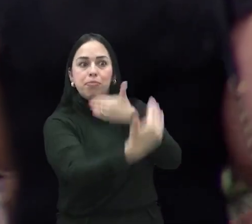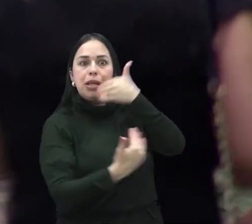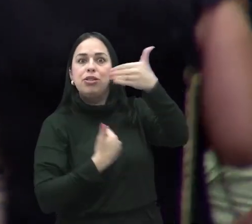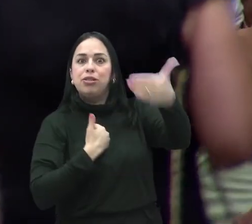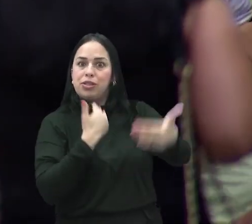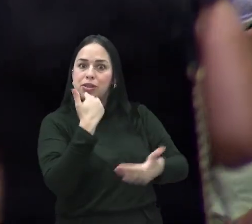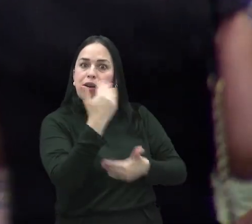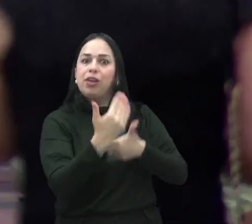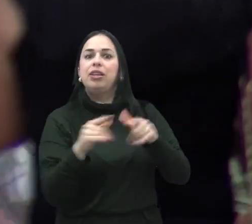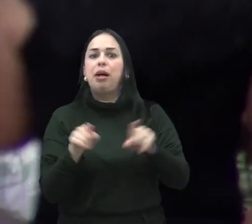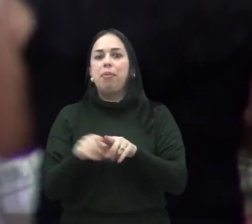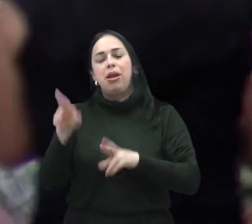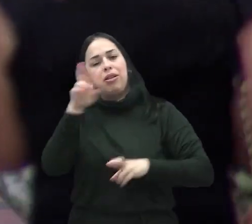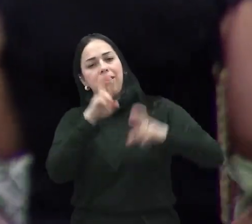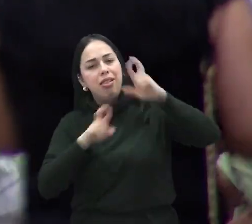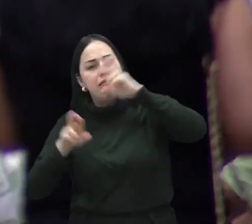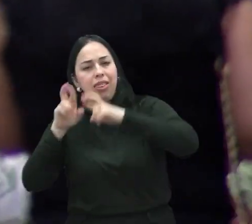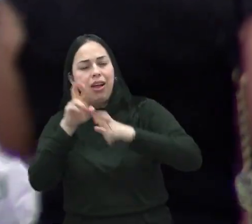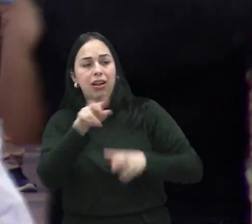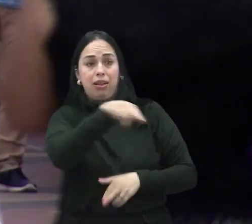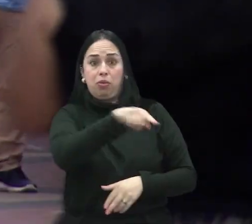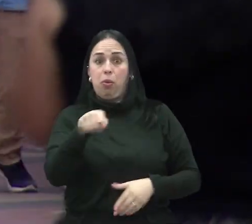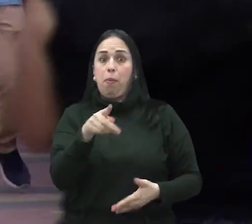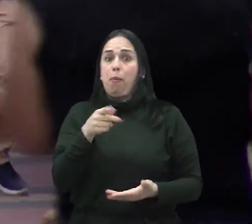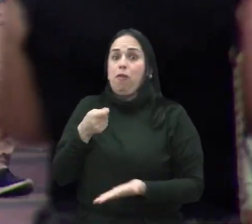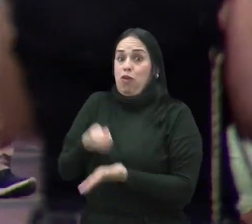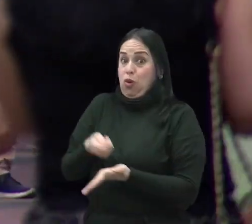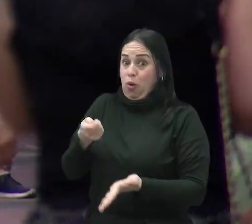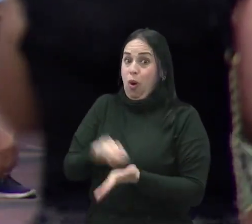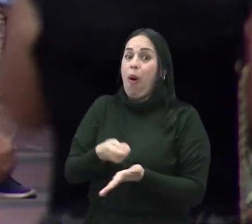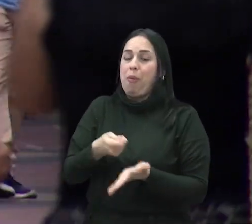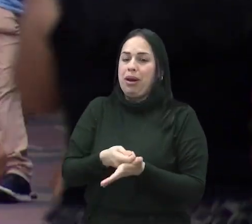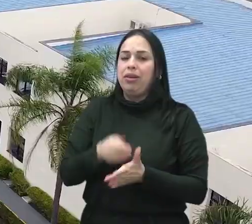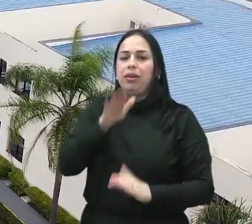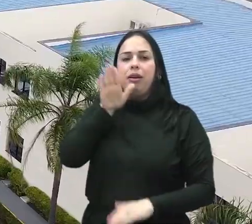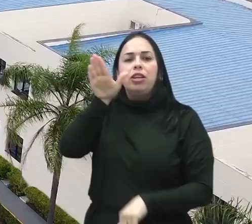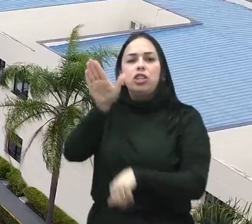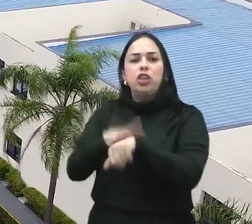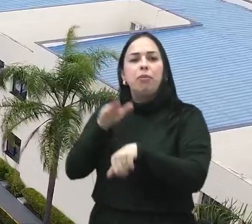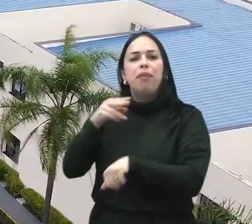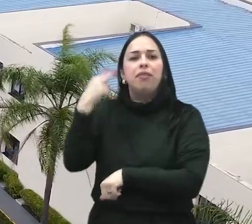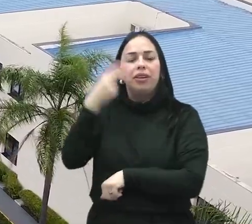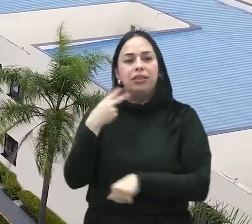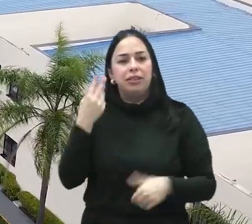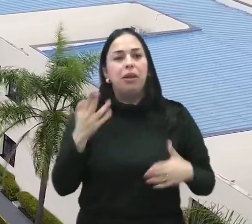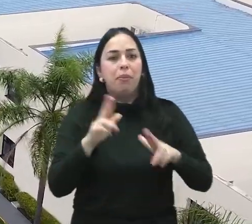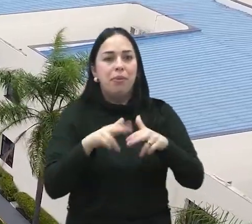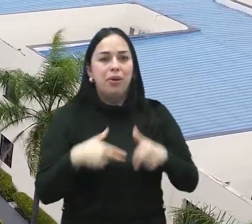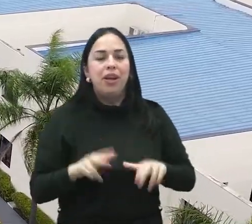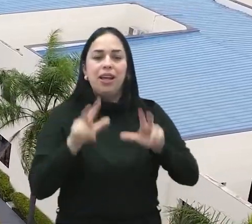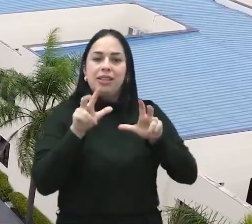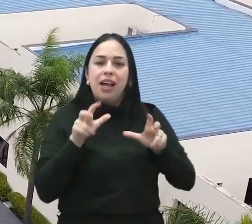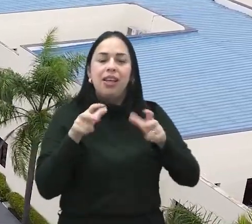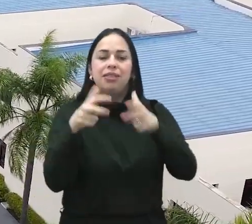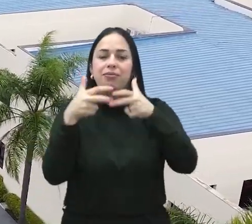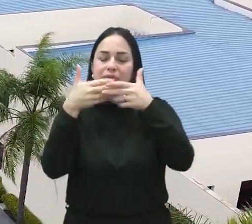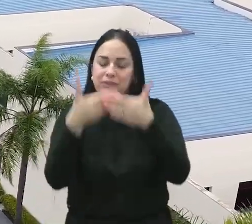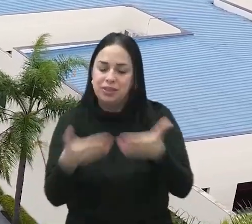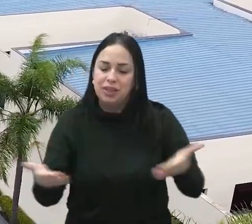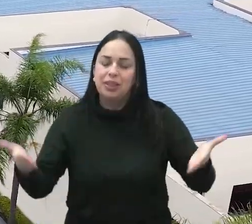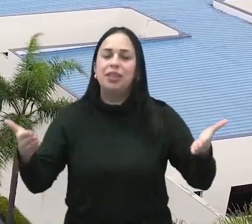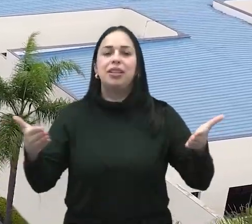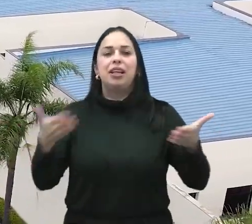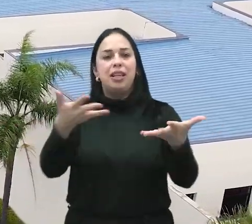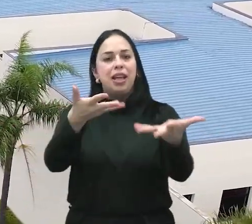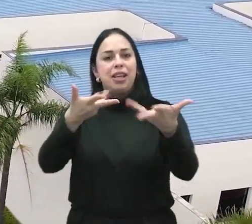pedidos surgem do trabalho de fiscalização ou da cobrança da própria população que aciona os vereadores. E a Câmara está sempre